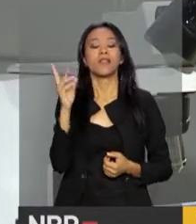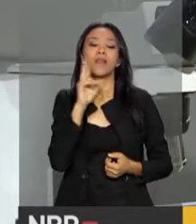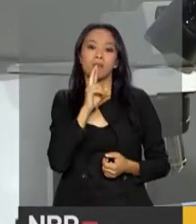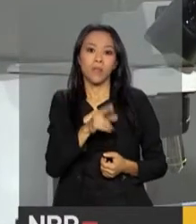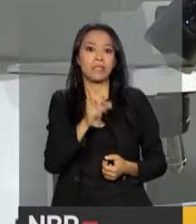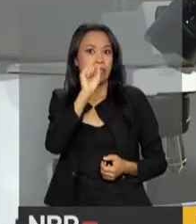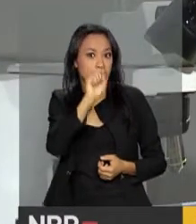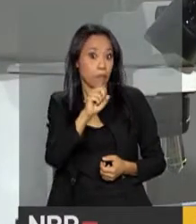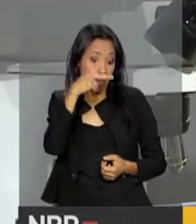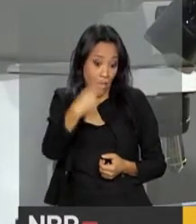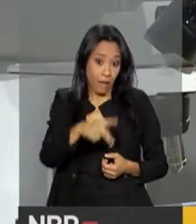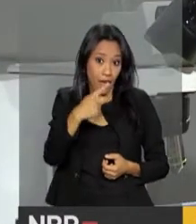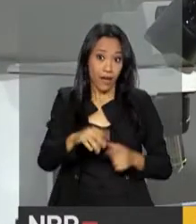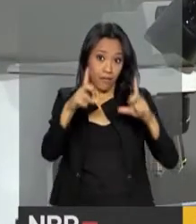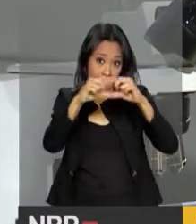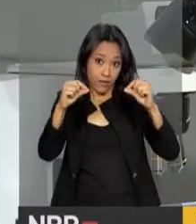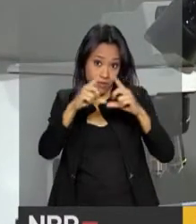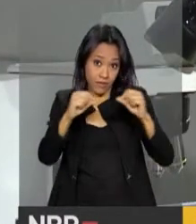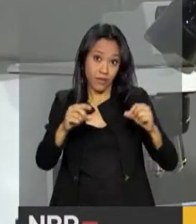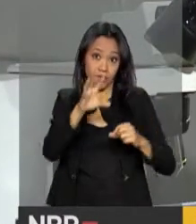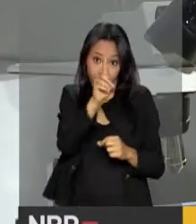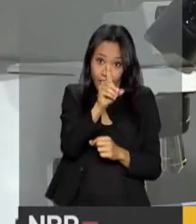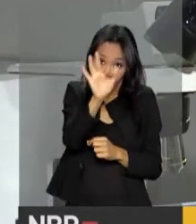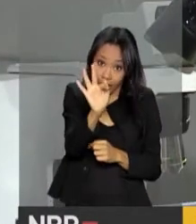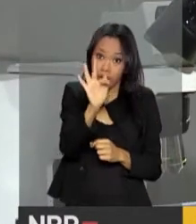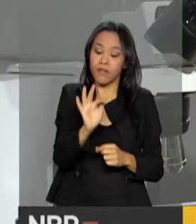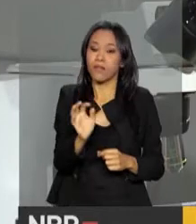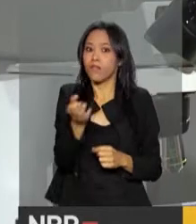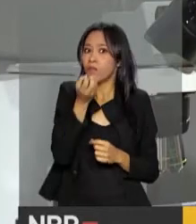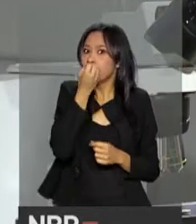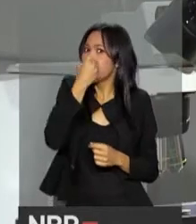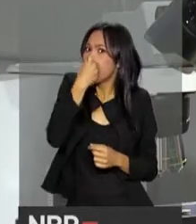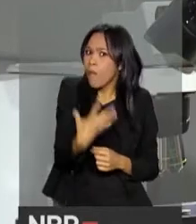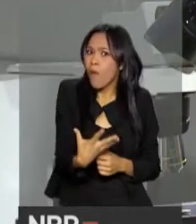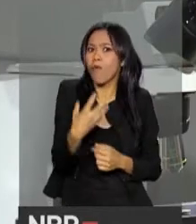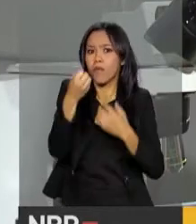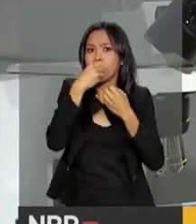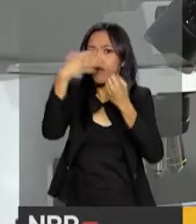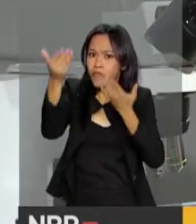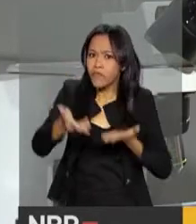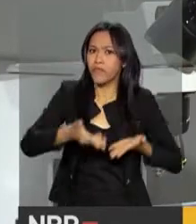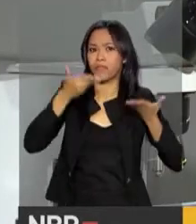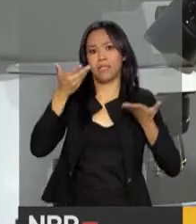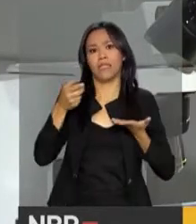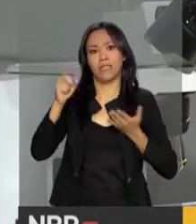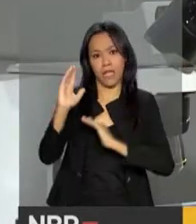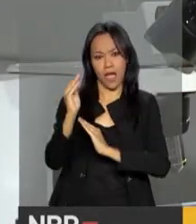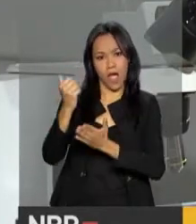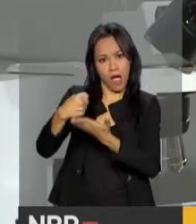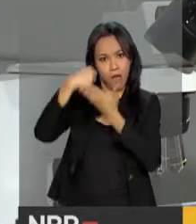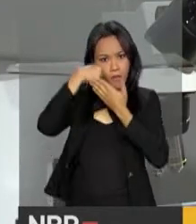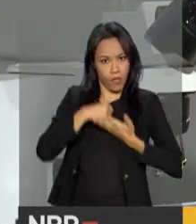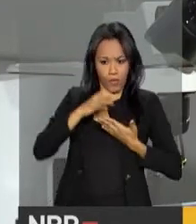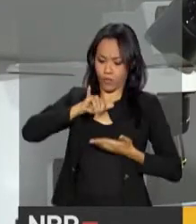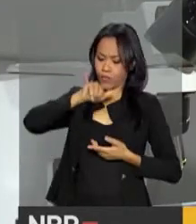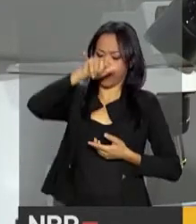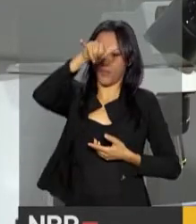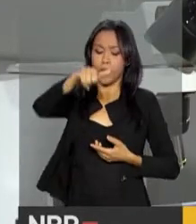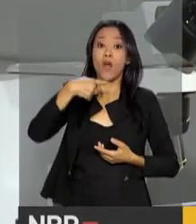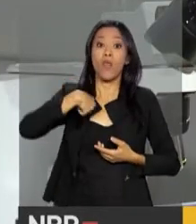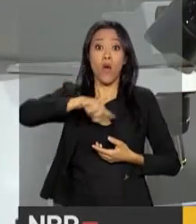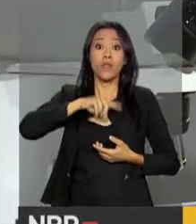distrito federal foi uma mudança muito boa muito bem-vinda a gente tem ido muito a outros